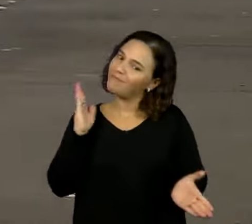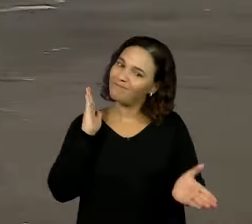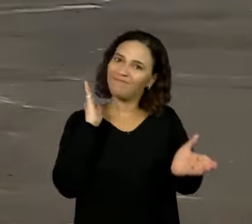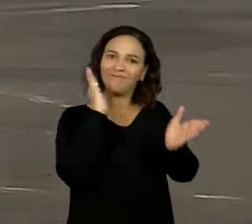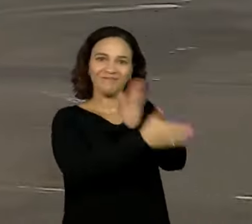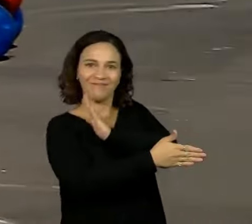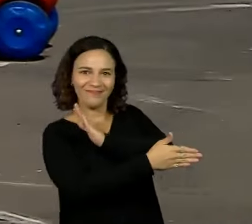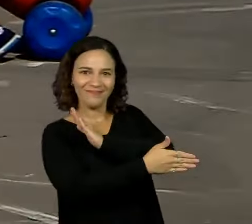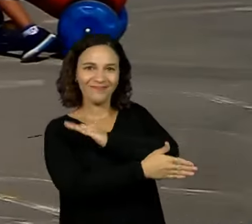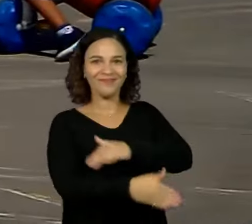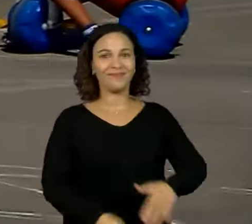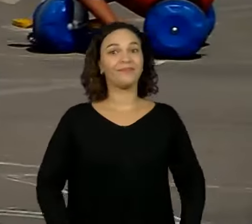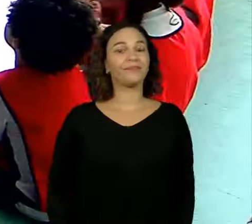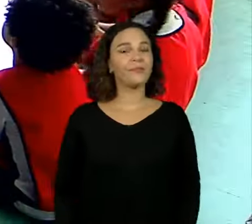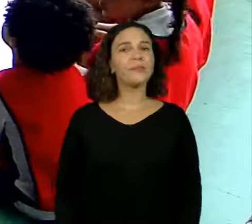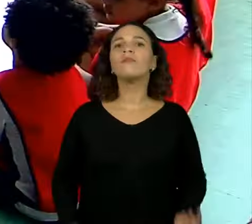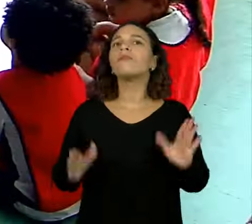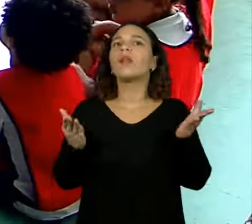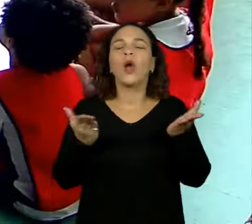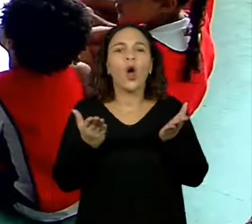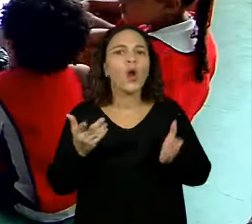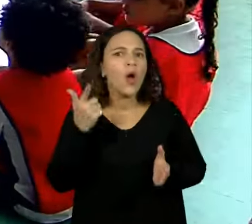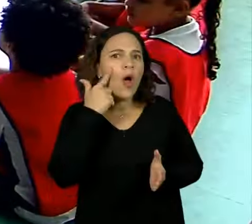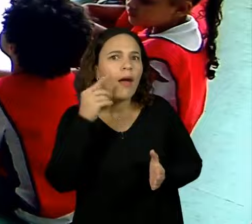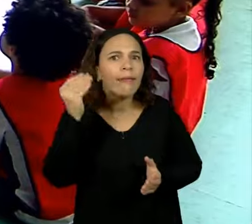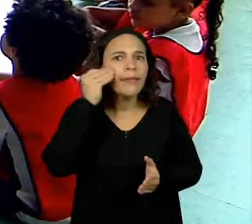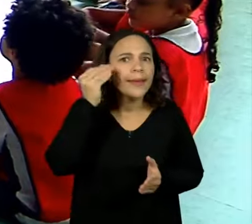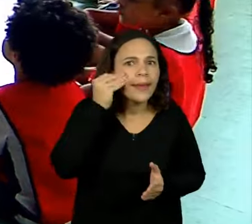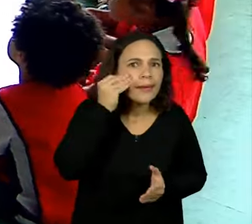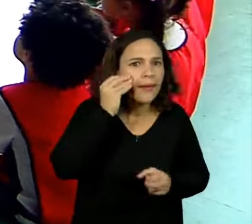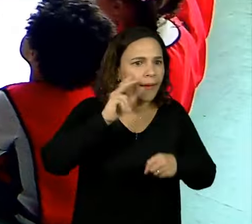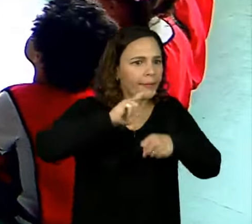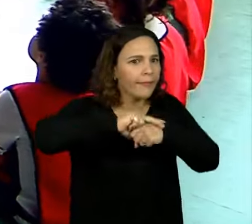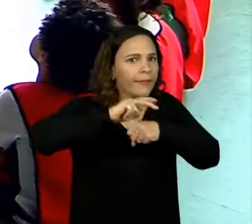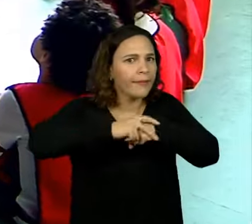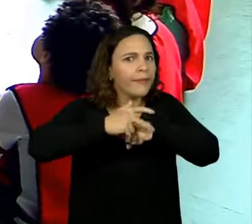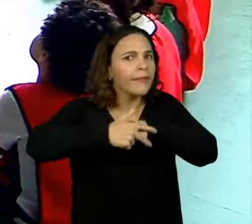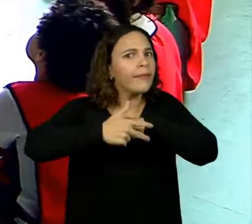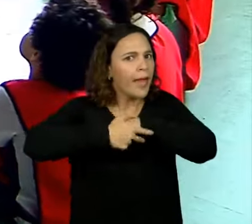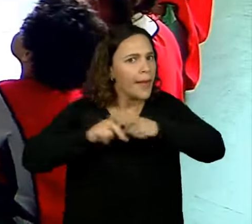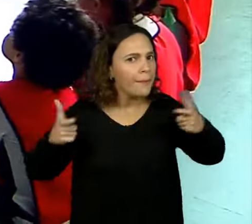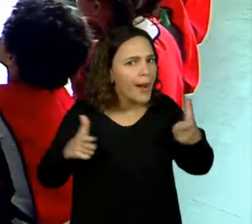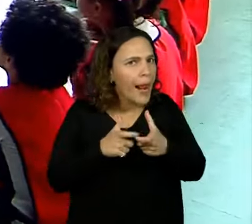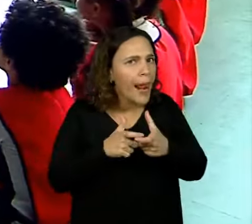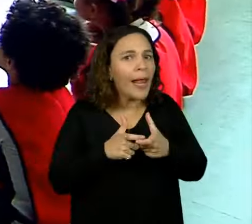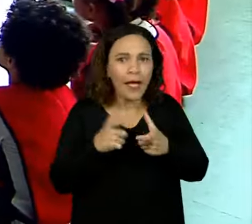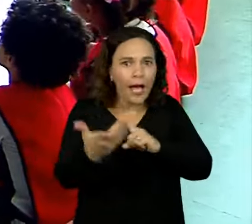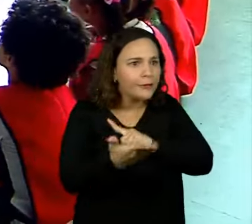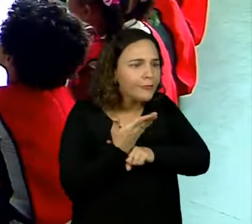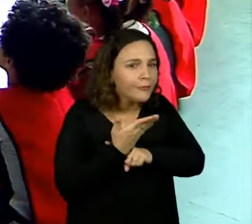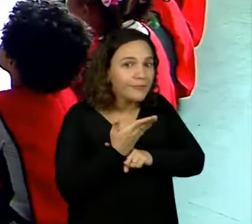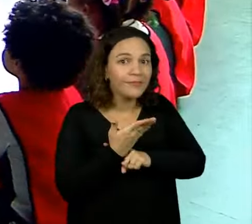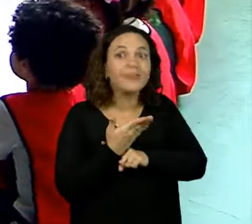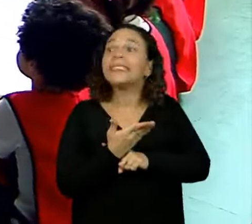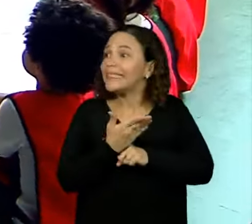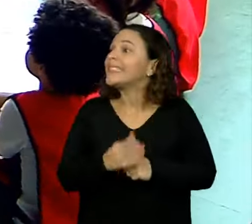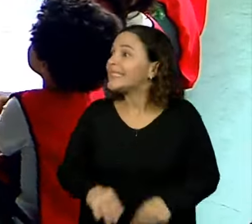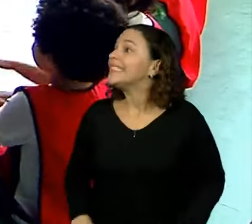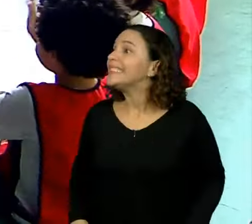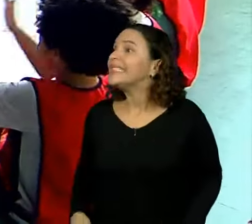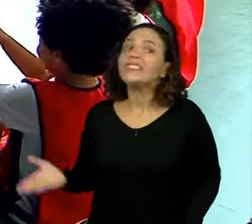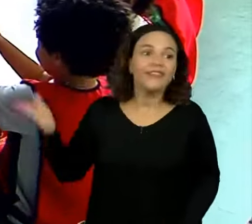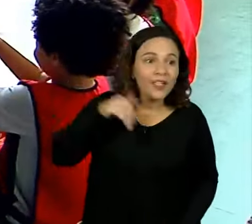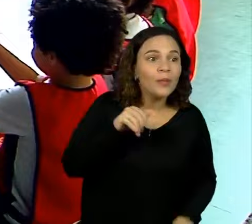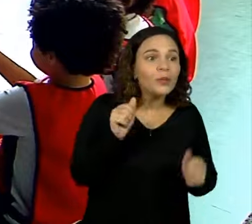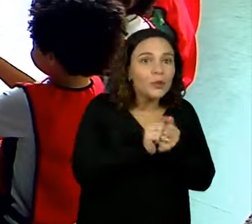a missão. Então a gente vai combater a dengue. Vocês vão me ajudar a combater a dengue? Sim! Vamos juntos combater a dengue?